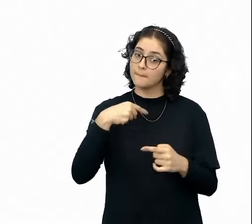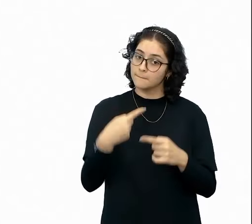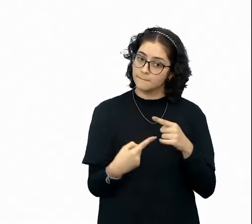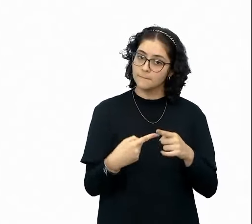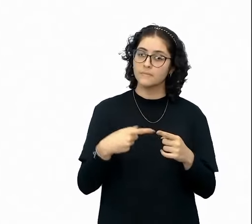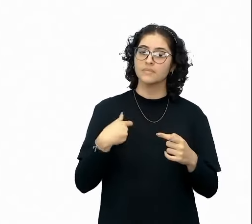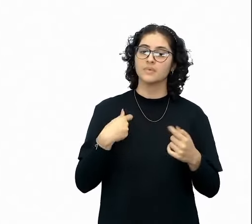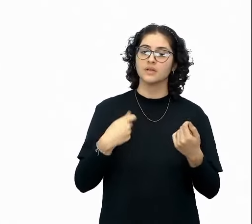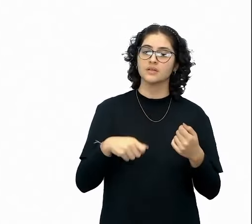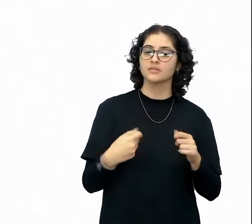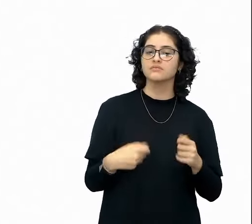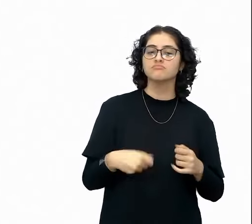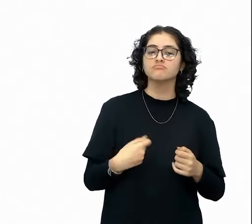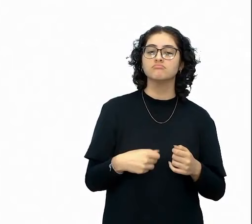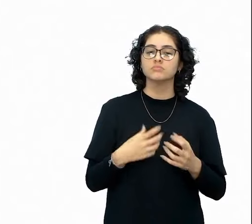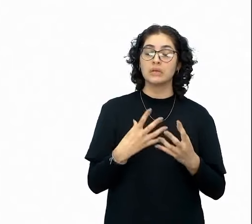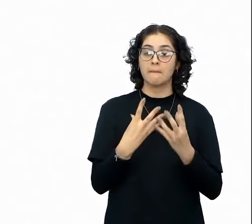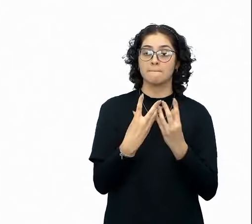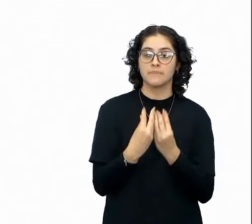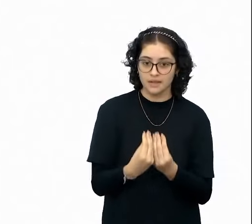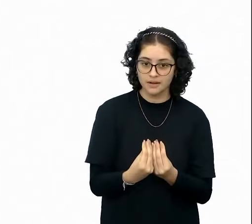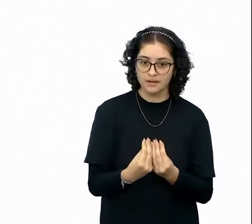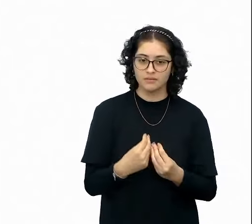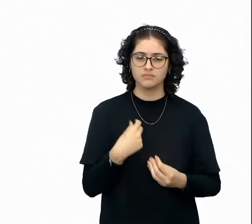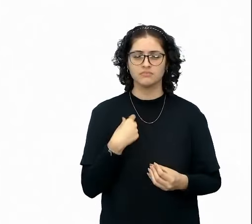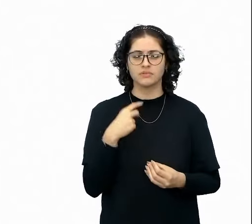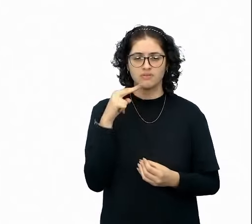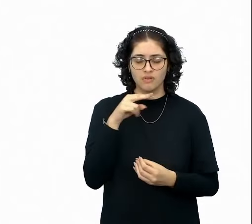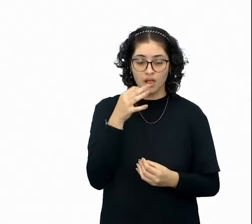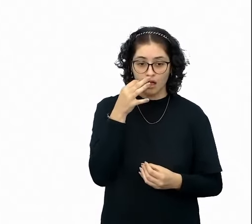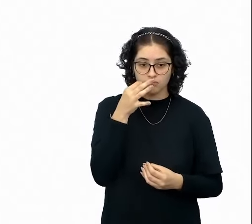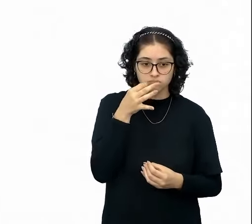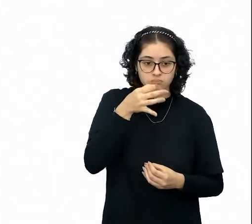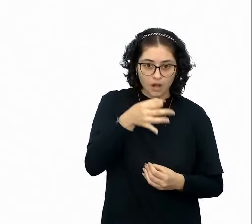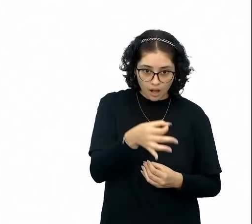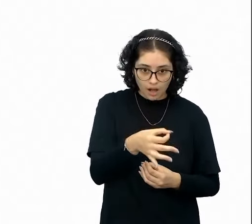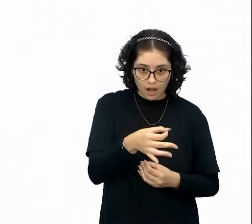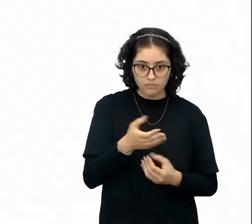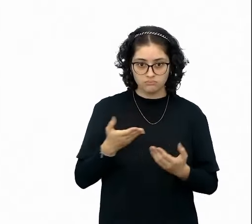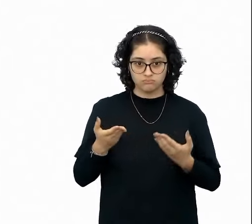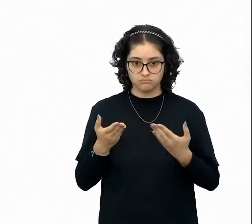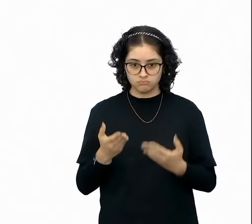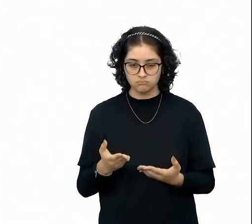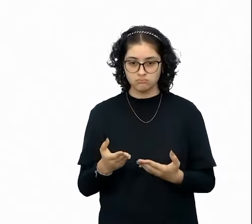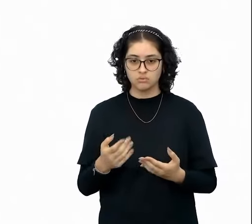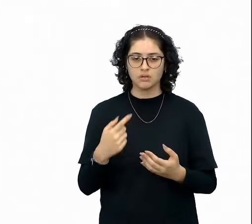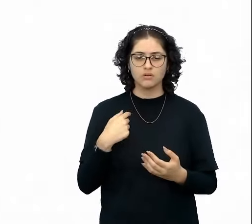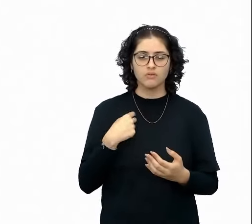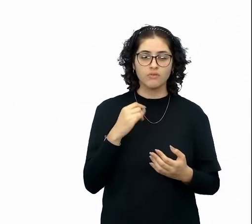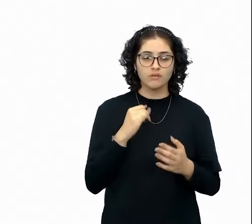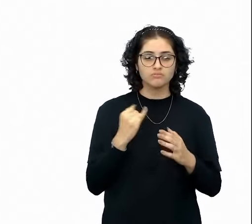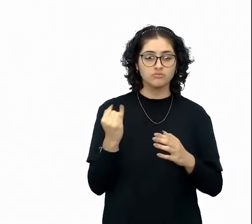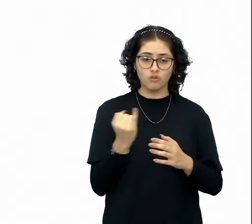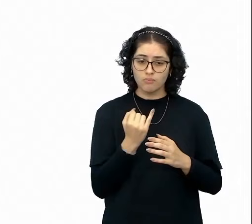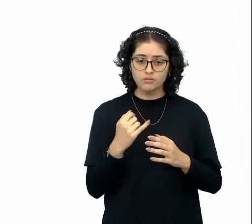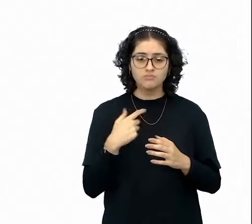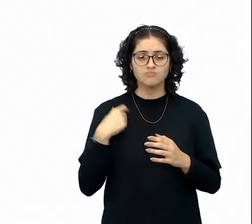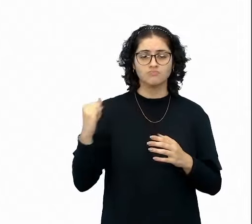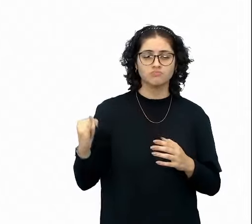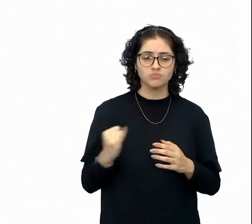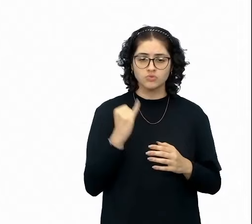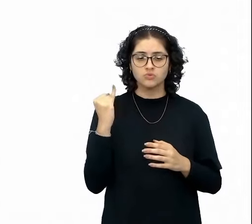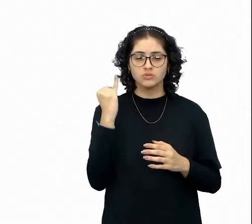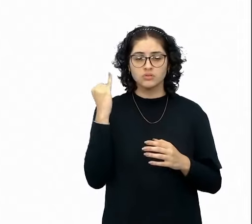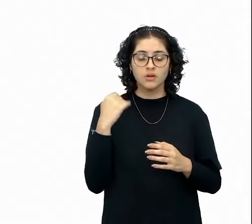a abstração. Então, quando eu olho aqui essa figura, né, concentrando-se apenas nas informações importantes, ignorando